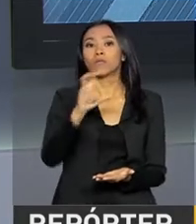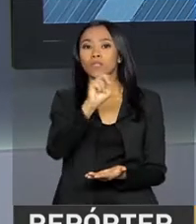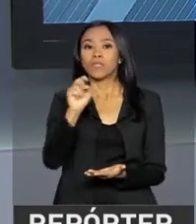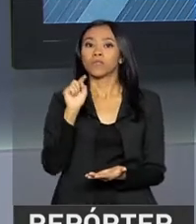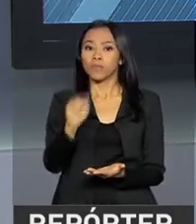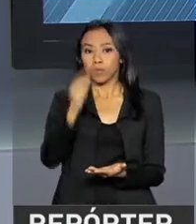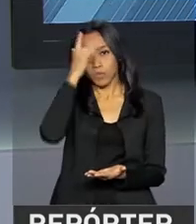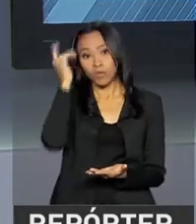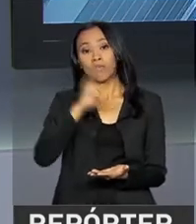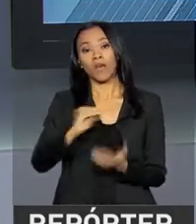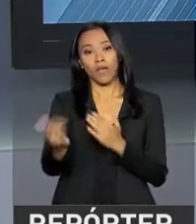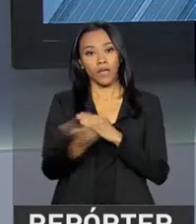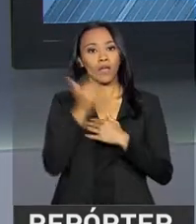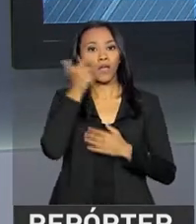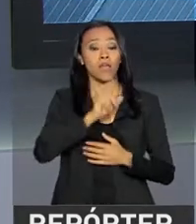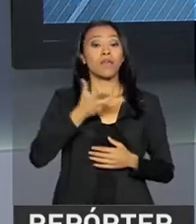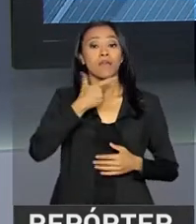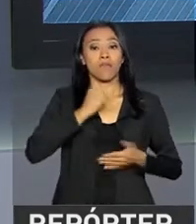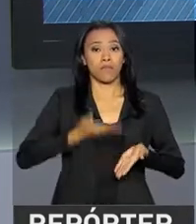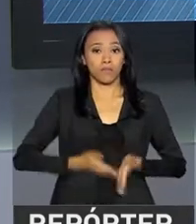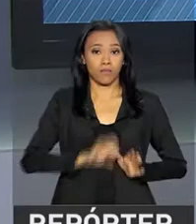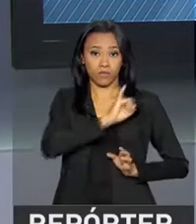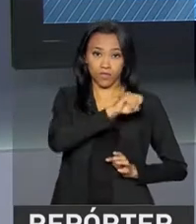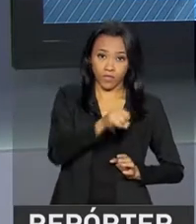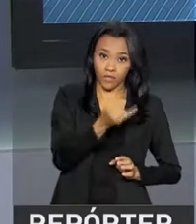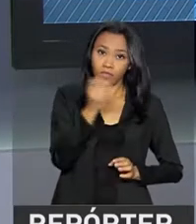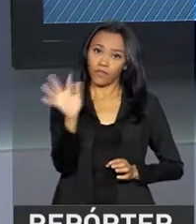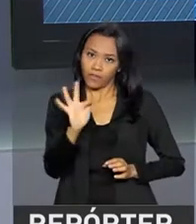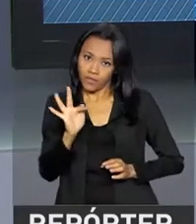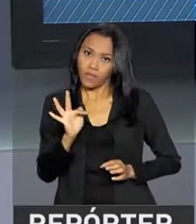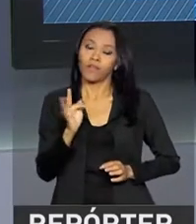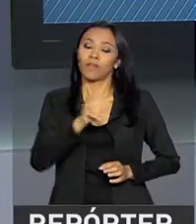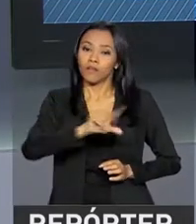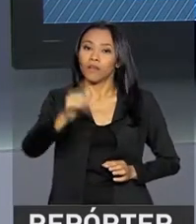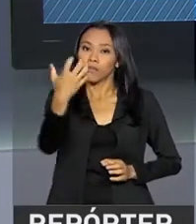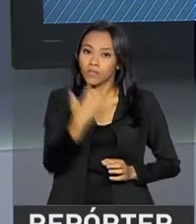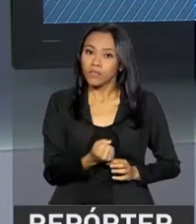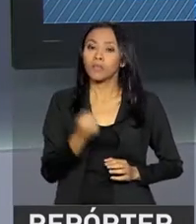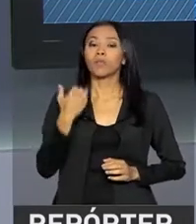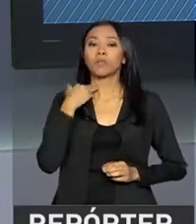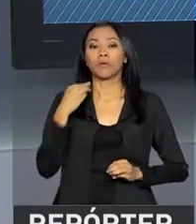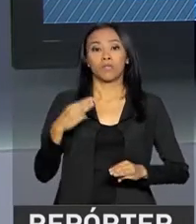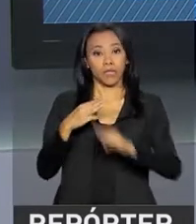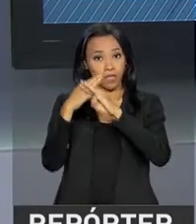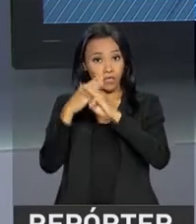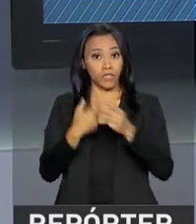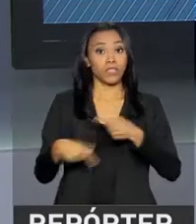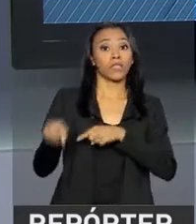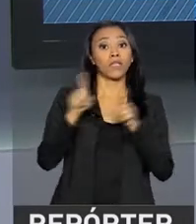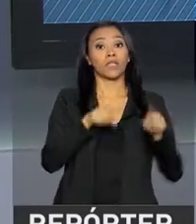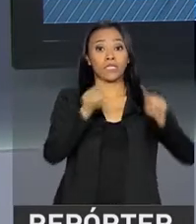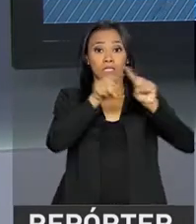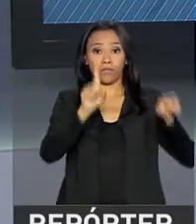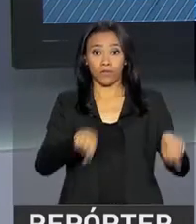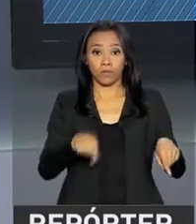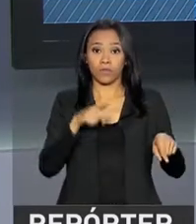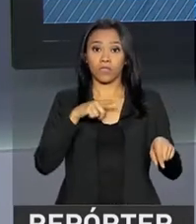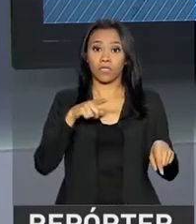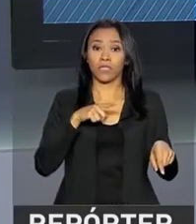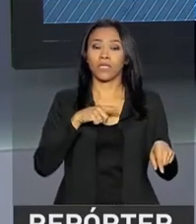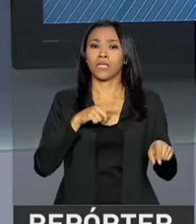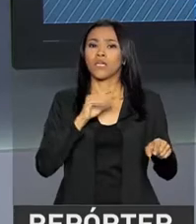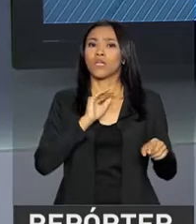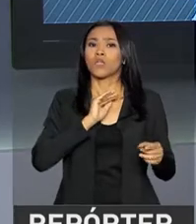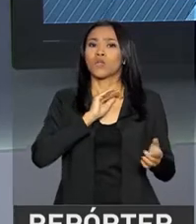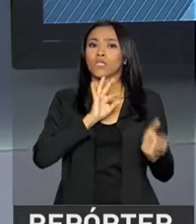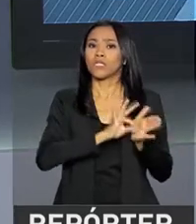nasceu em janeiro e fevereiro e trabalha na iniciativa privada recebe recursos pela caixa já os servidores públicos com inscrições de final